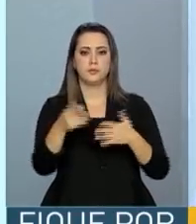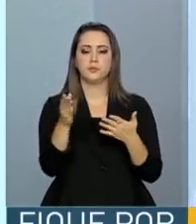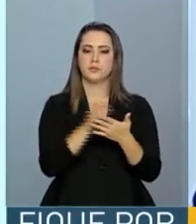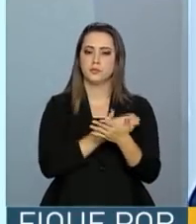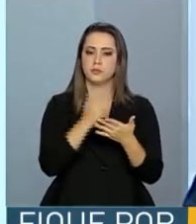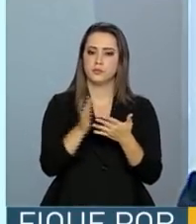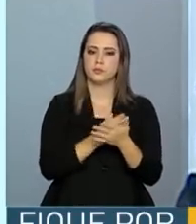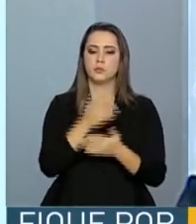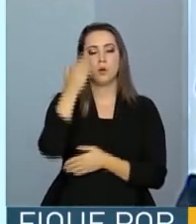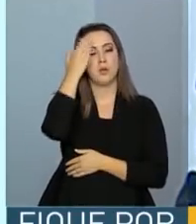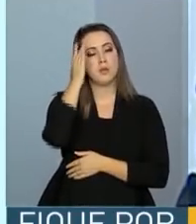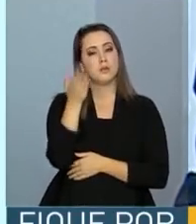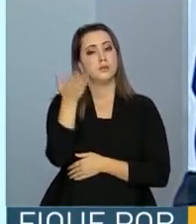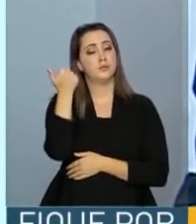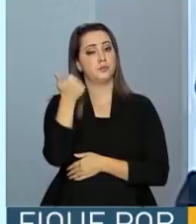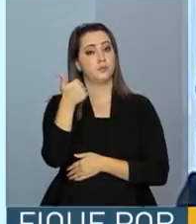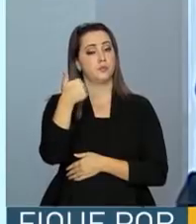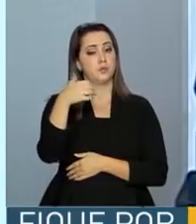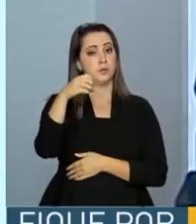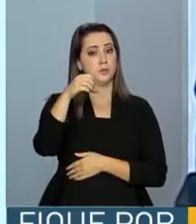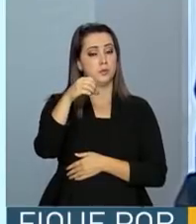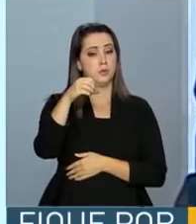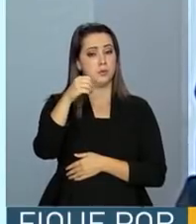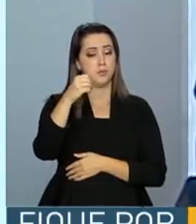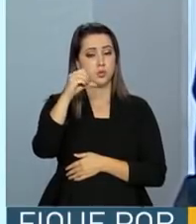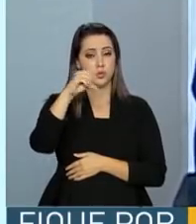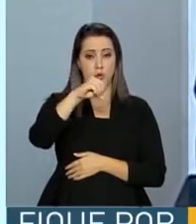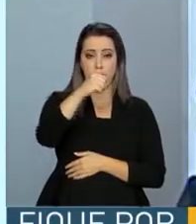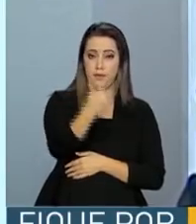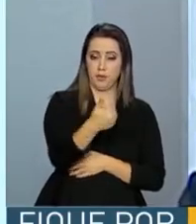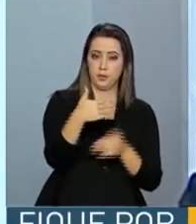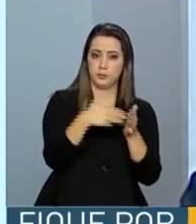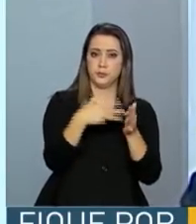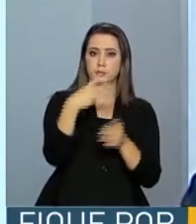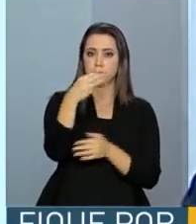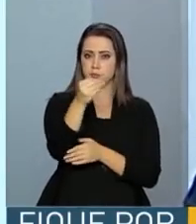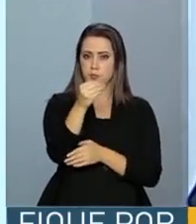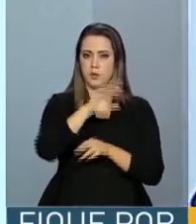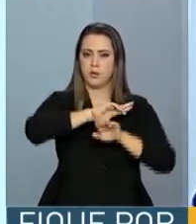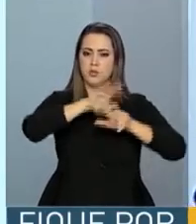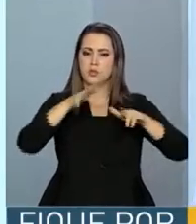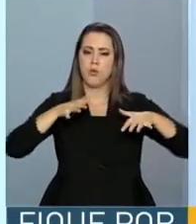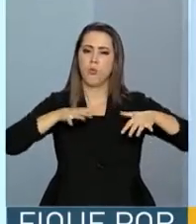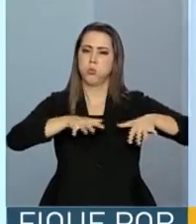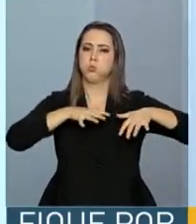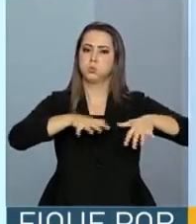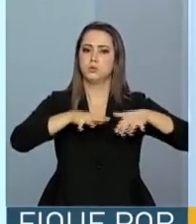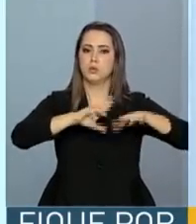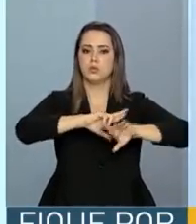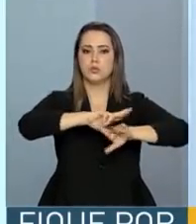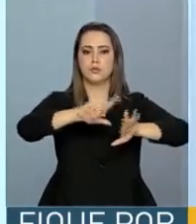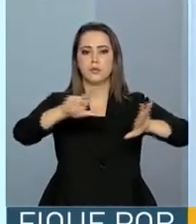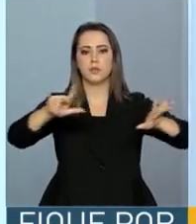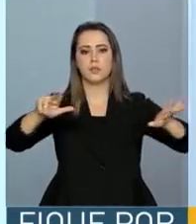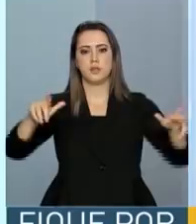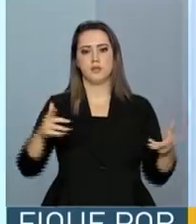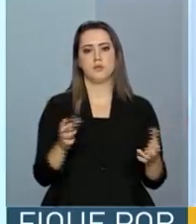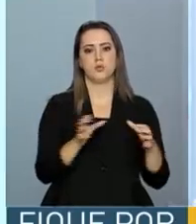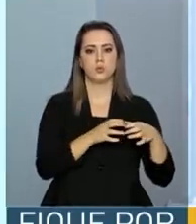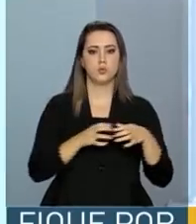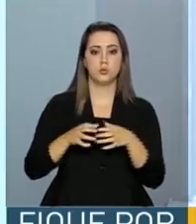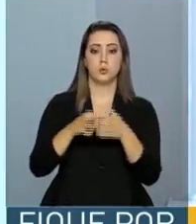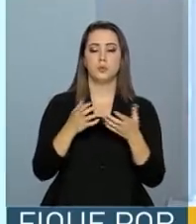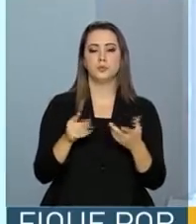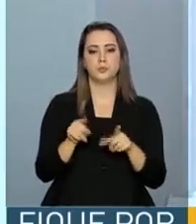respeito sabem que dou 91 a 30 houve movimentos mais variados curiosamente até é uma tentativa